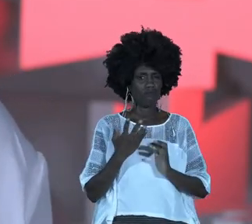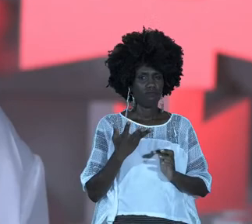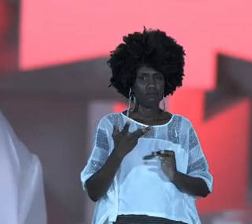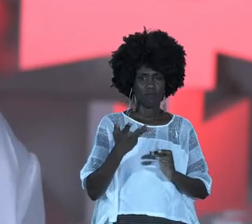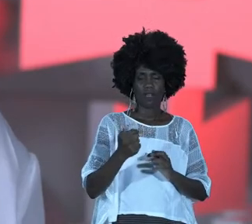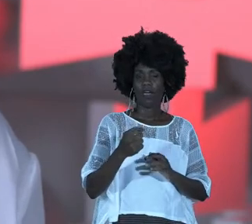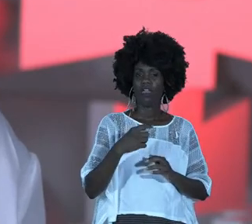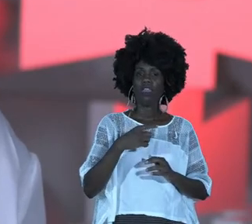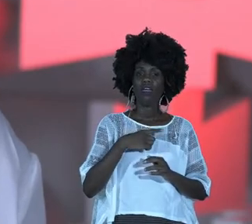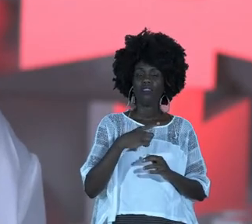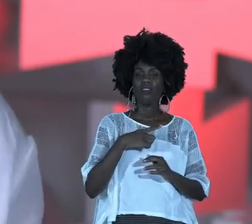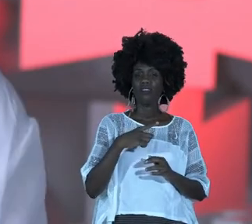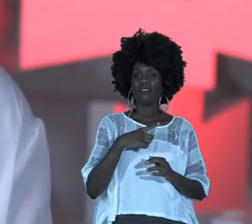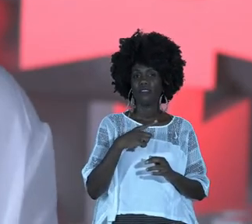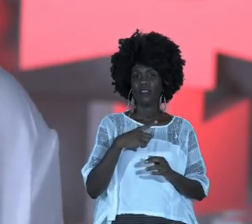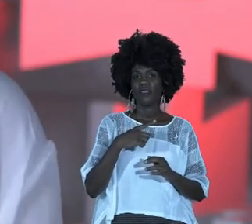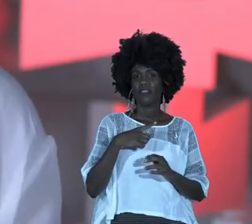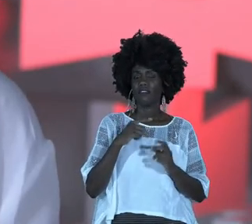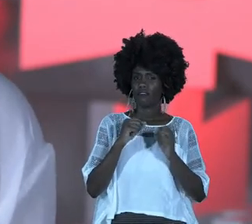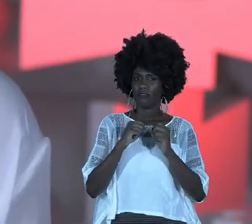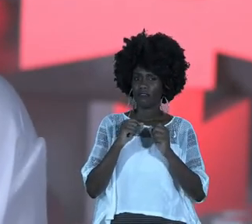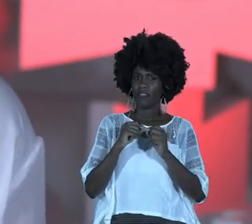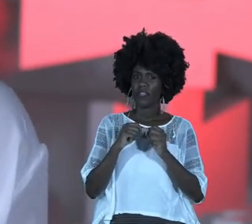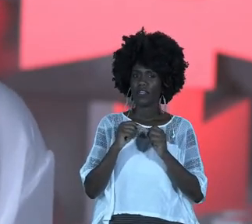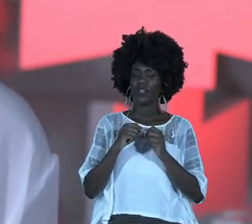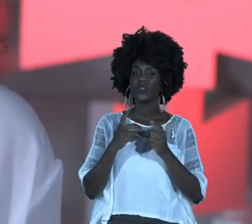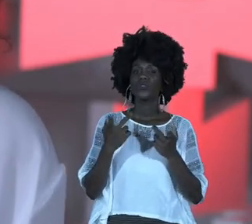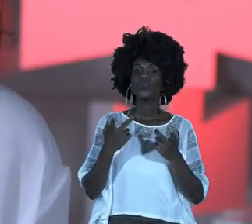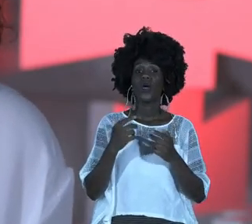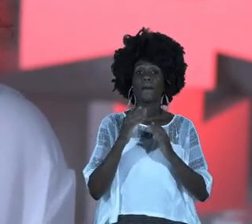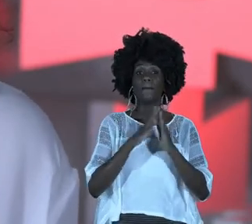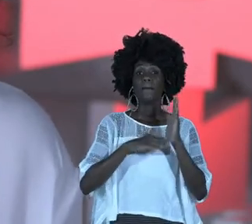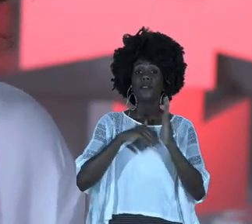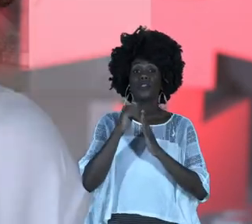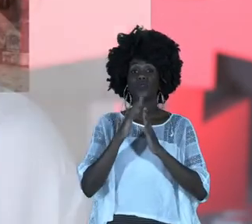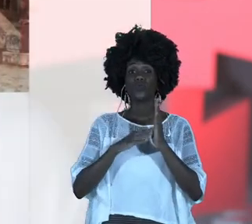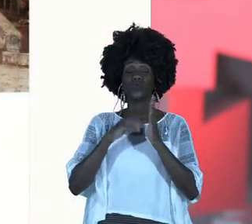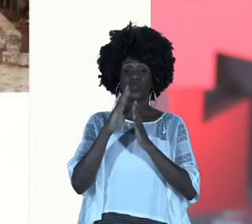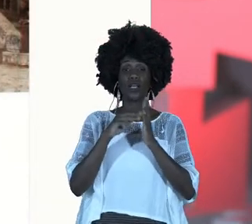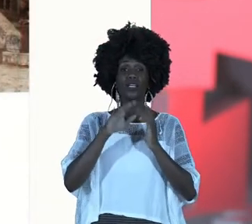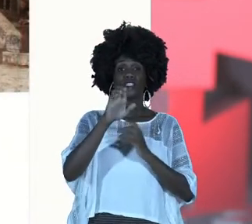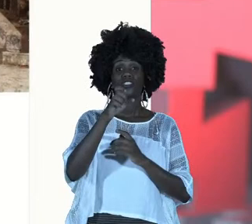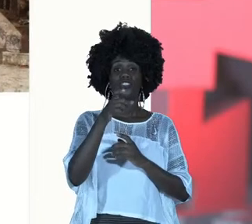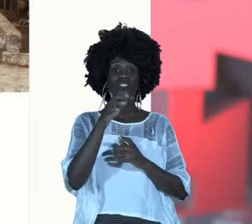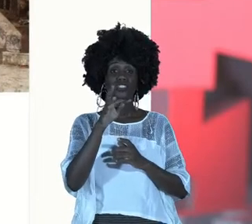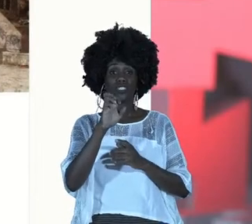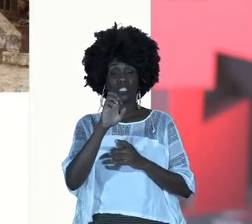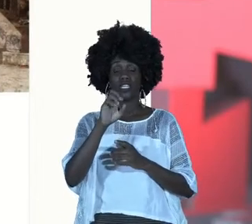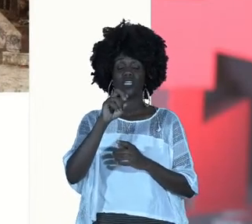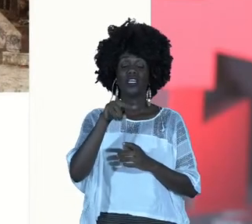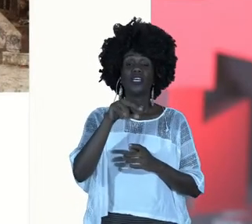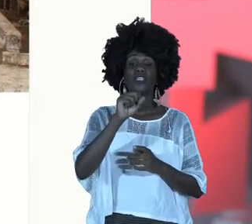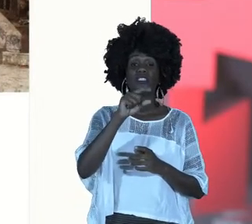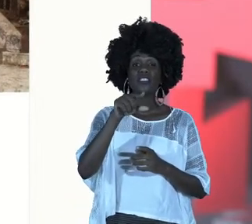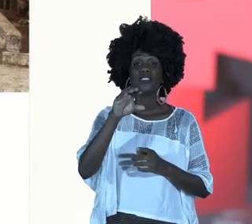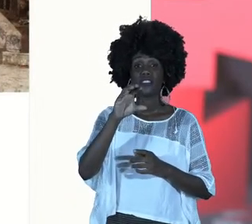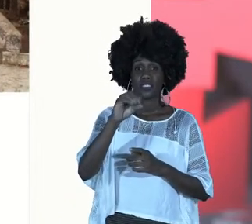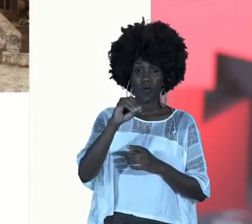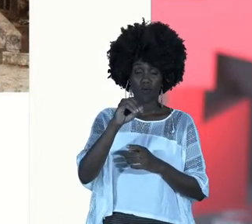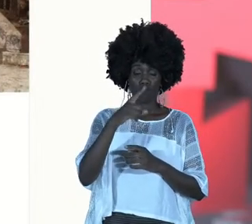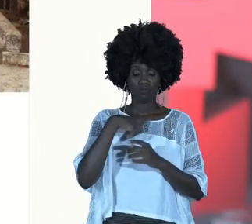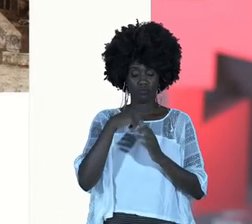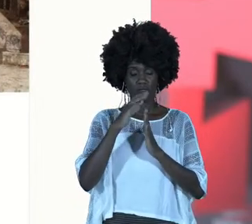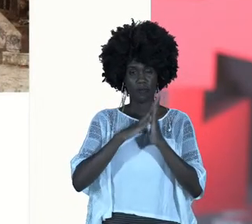ela tem realizado o que a gente chamou aqui de pintura e extensões, né? Essas extensões na sua